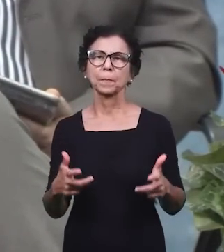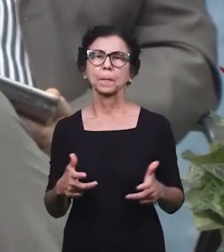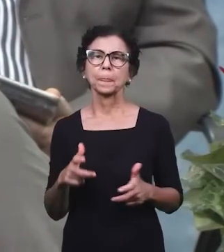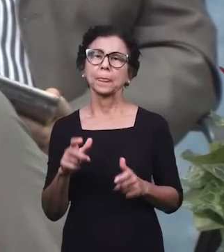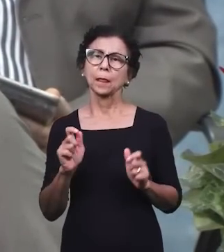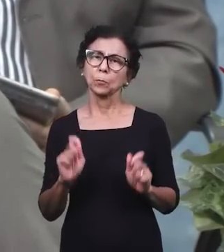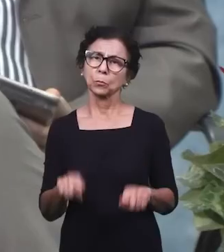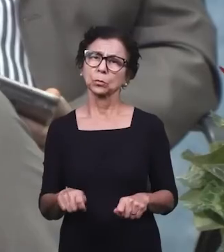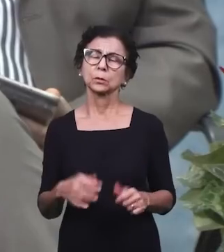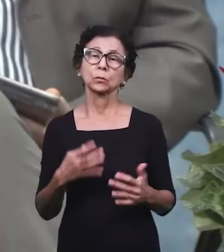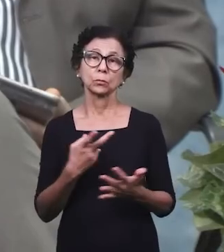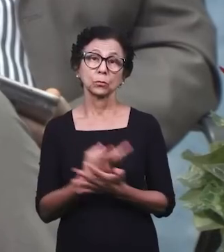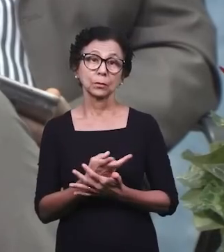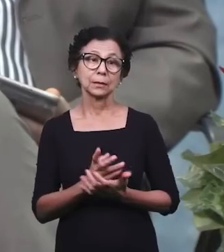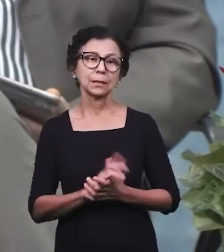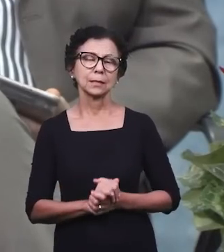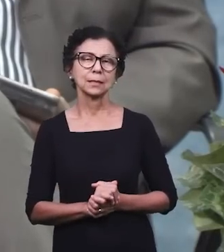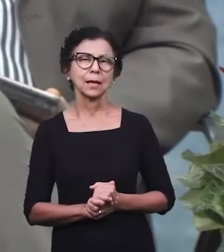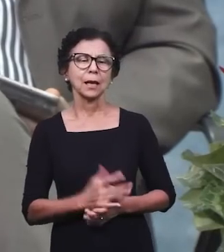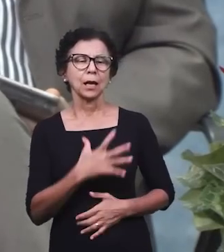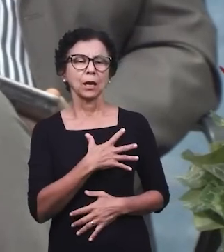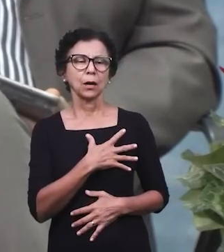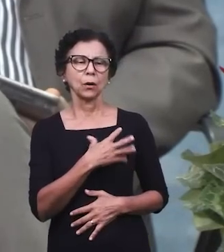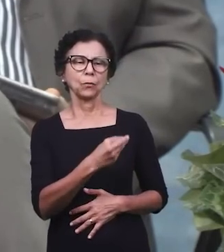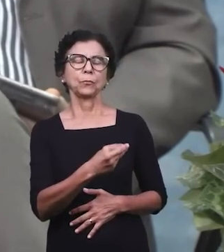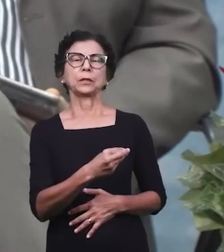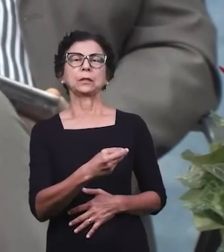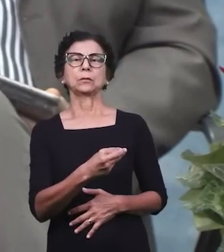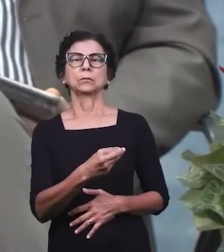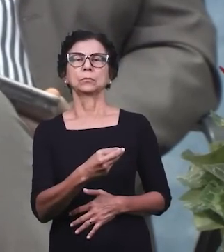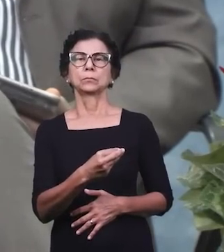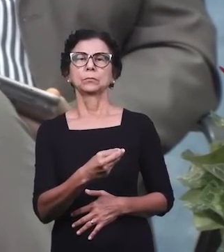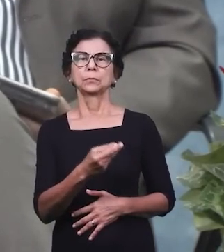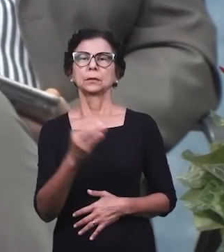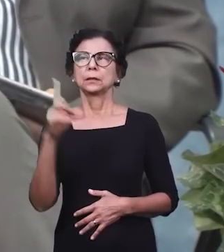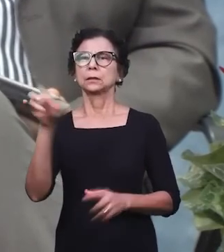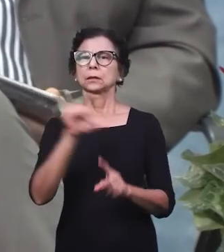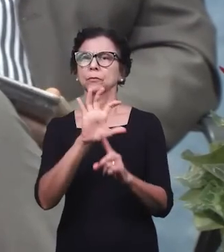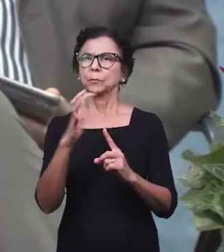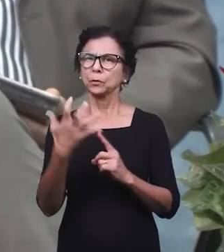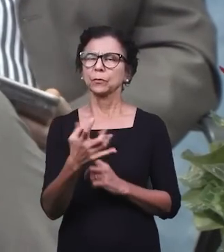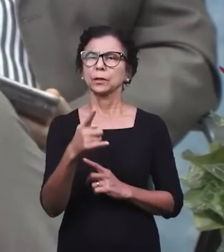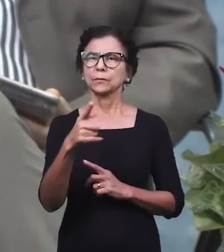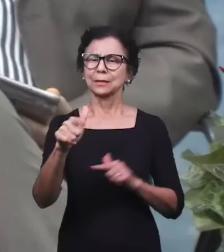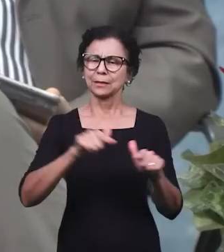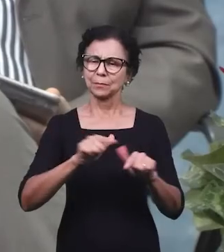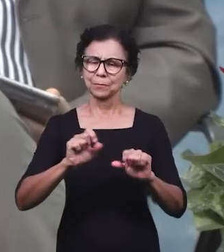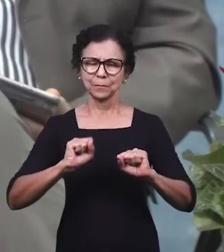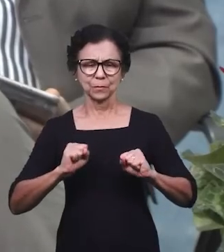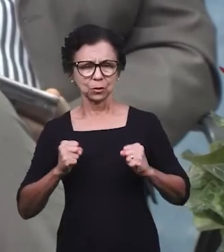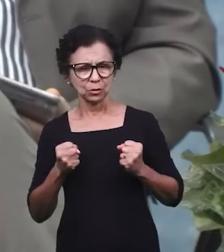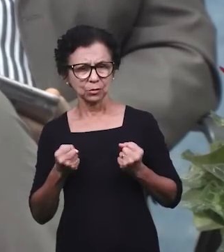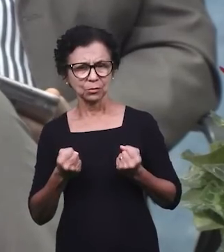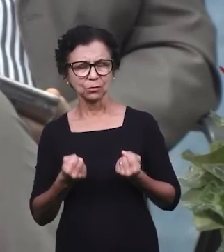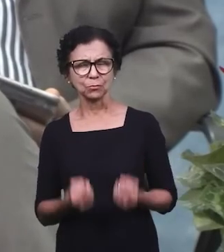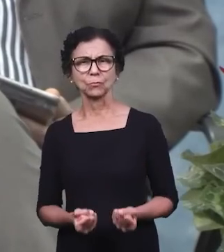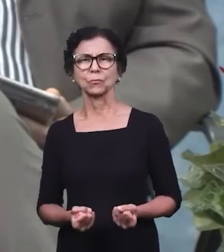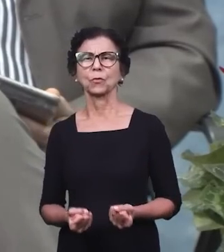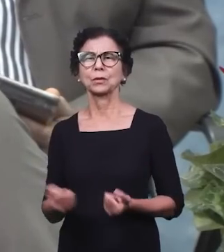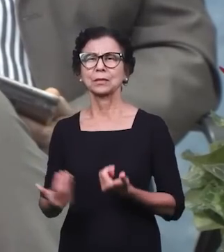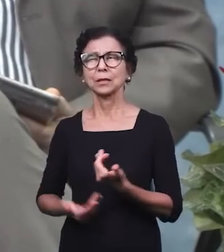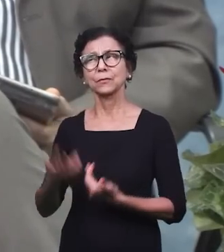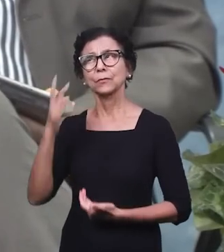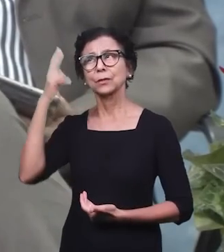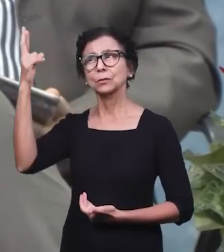pode acontecer de vir uma criança, Deus vai prover. Você trabalhando, se esforçando, amando o Senhor sobre todas